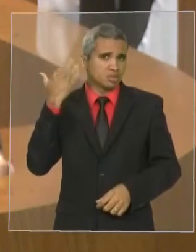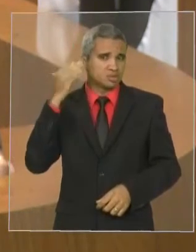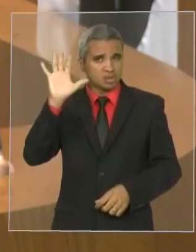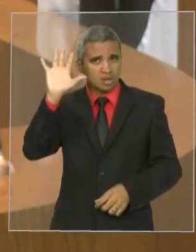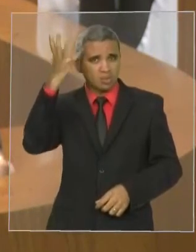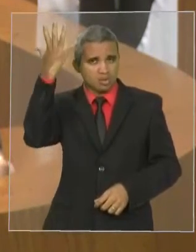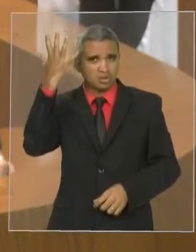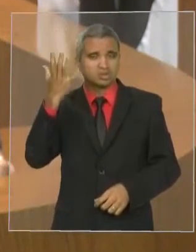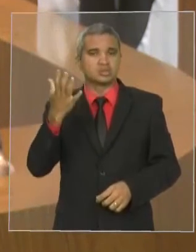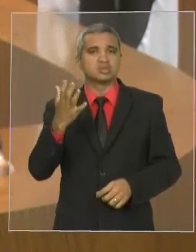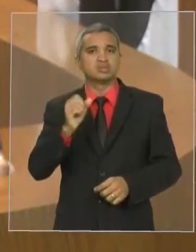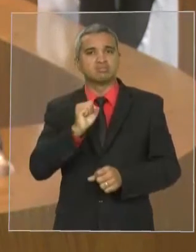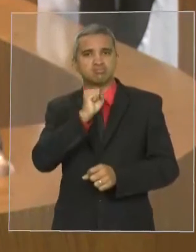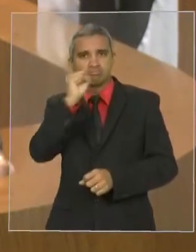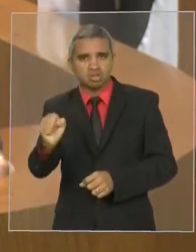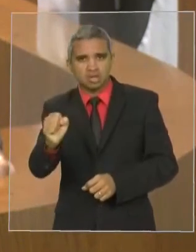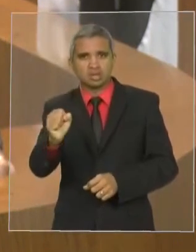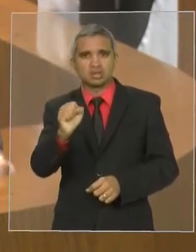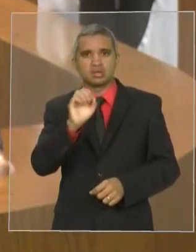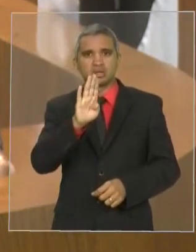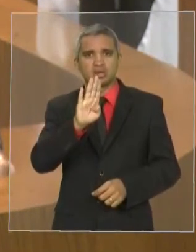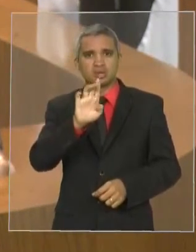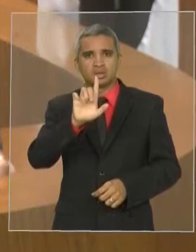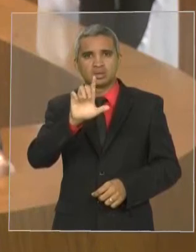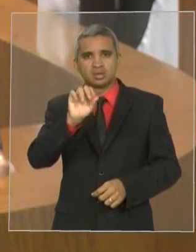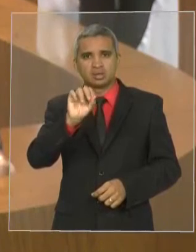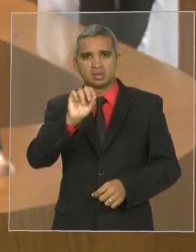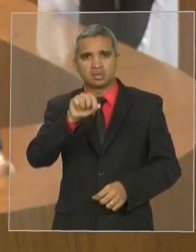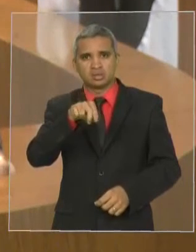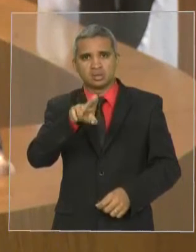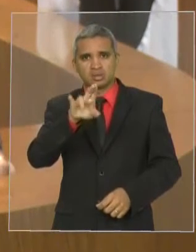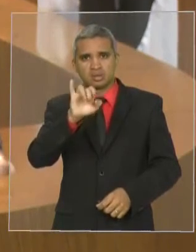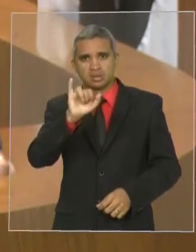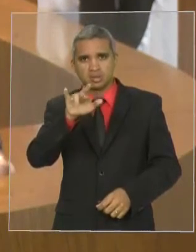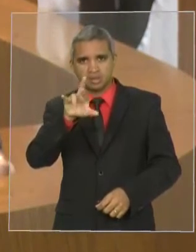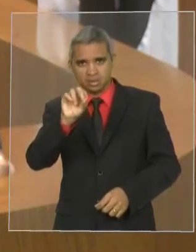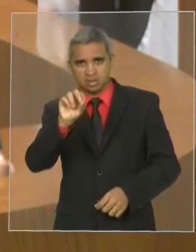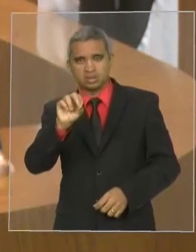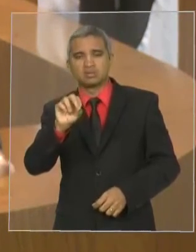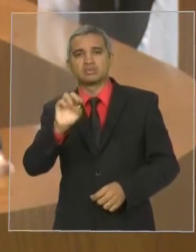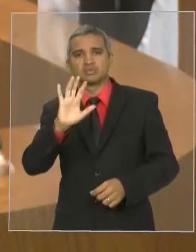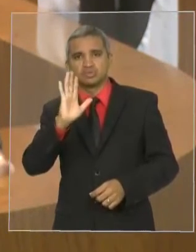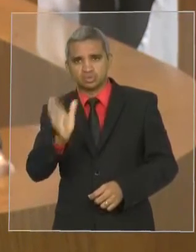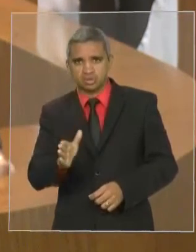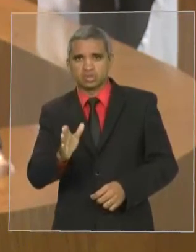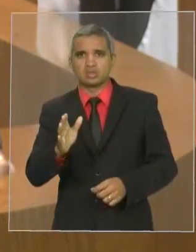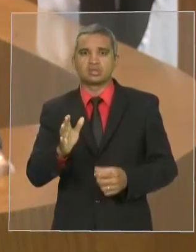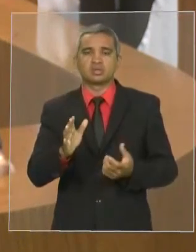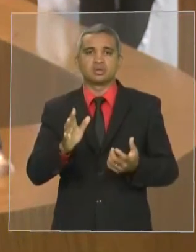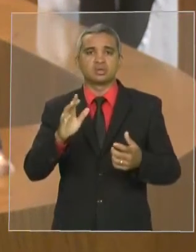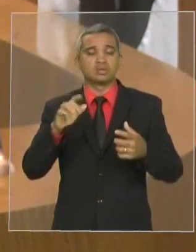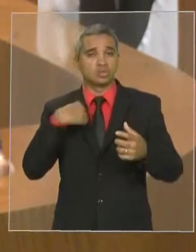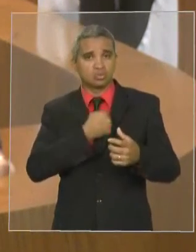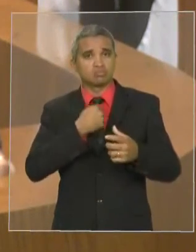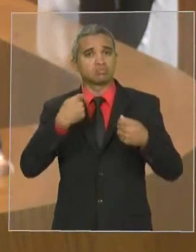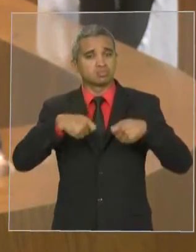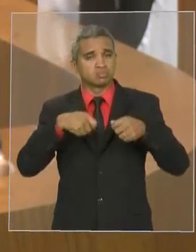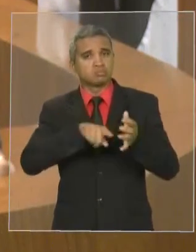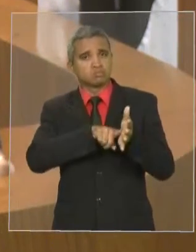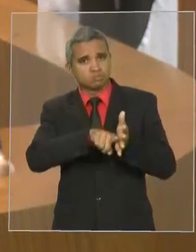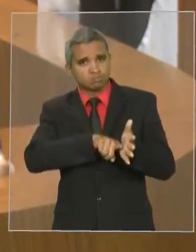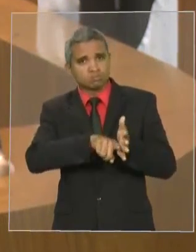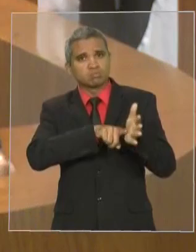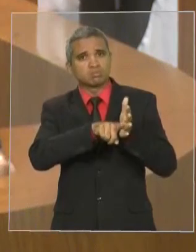à rádio. Nós sabemos que isso tem que ser investigado, tem que ser esclarecido